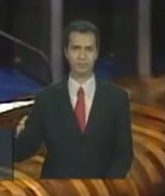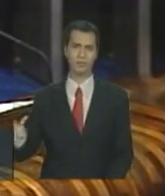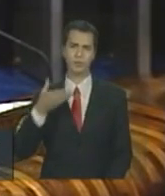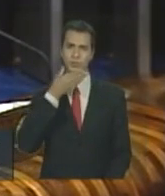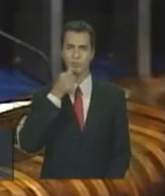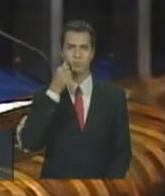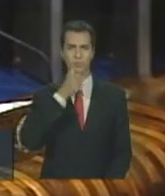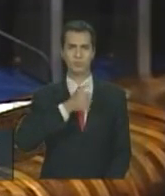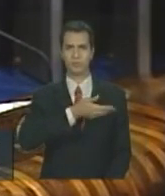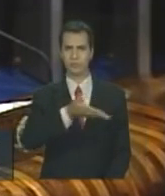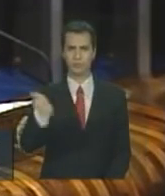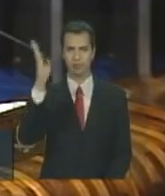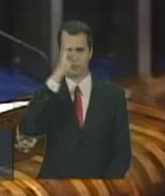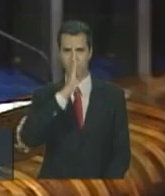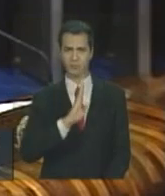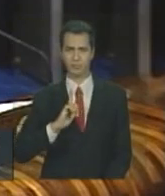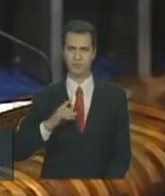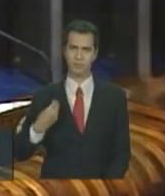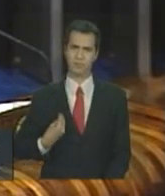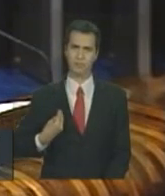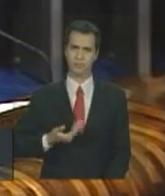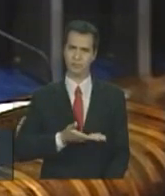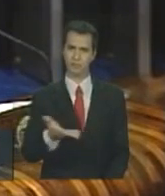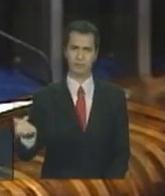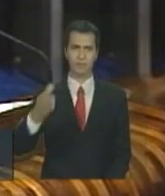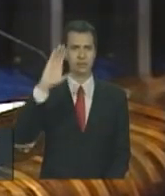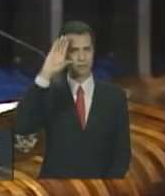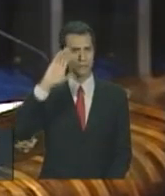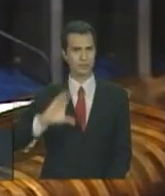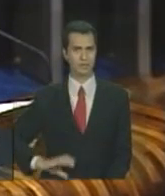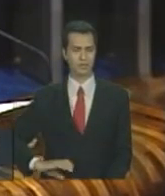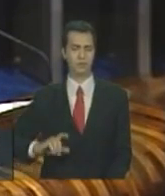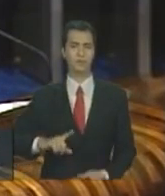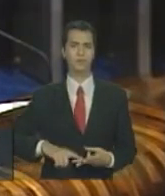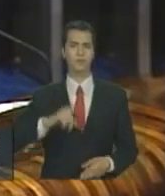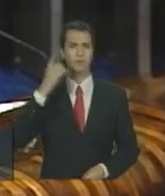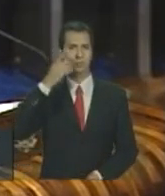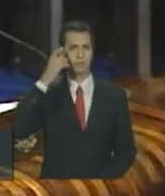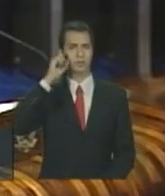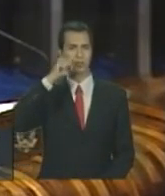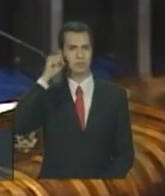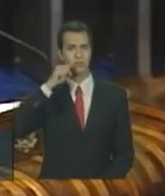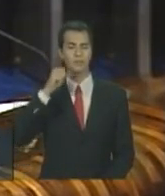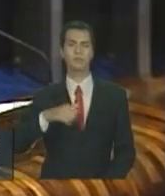homens e mulheres brasileiros aqui presentes, cidadãos, parlamentares,